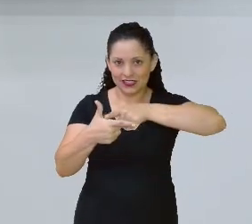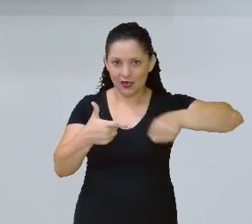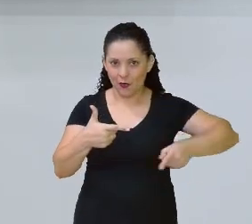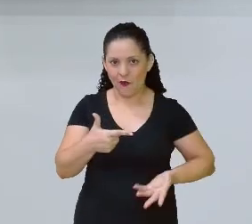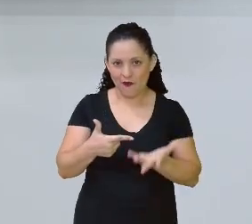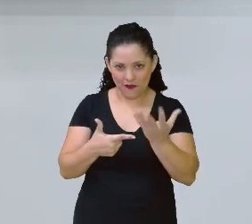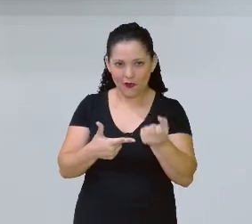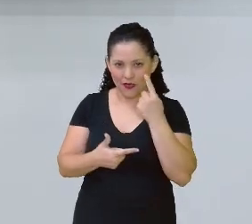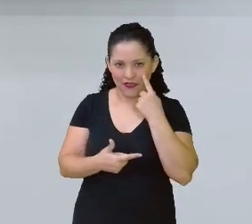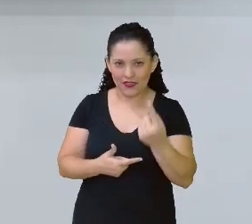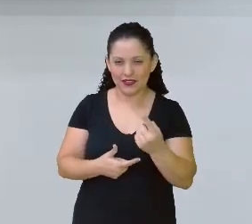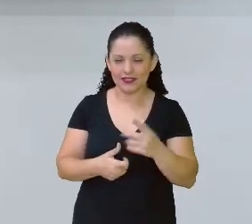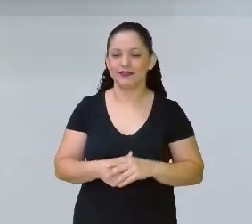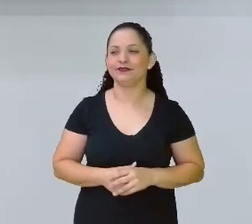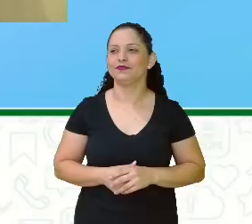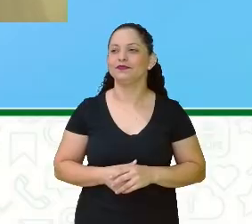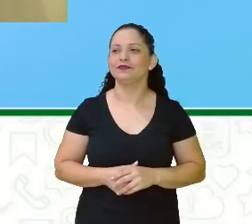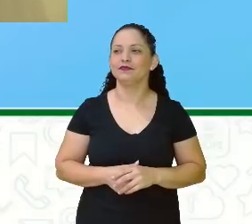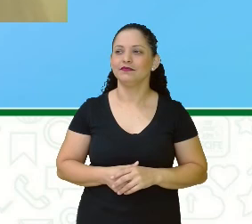lá. Olha só.